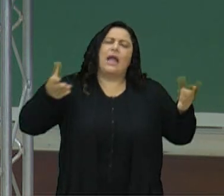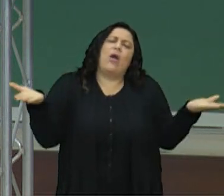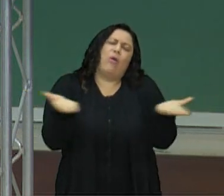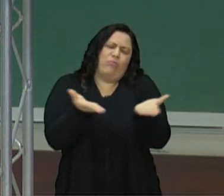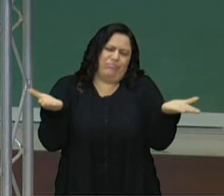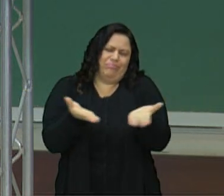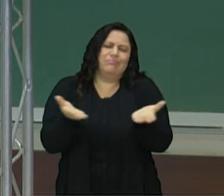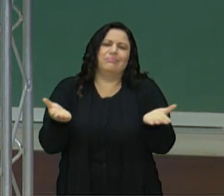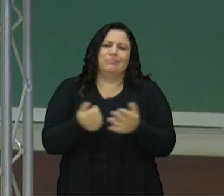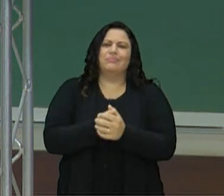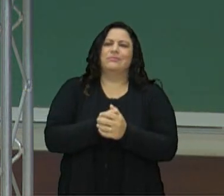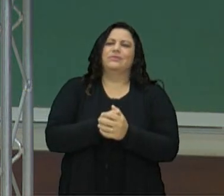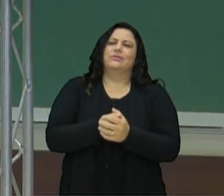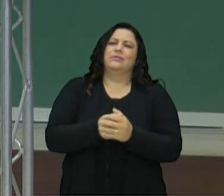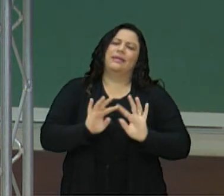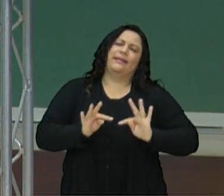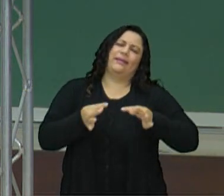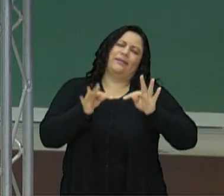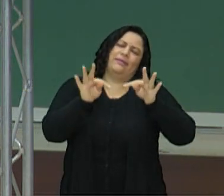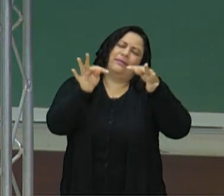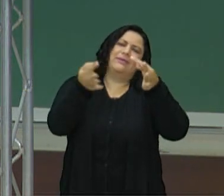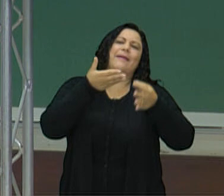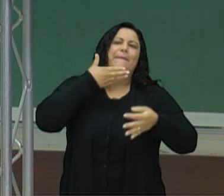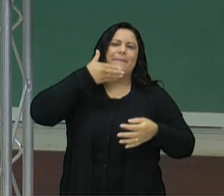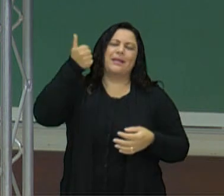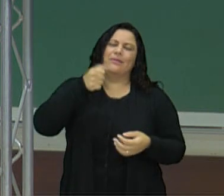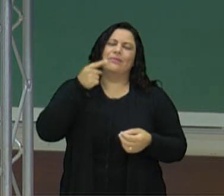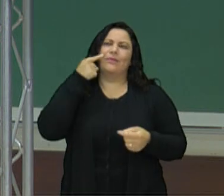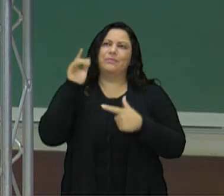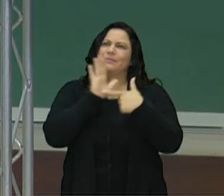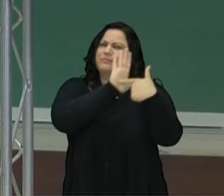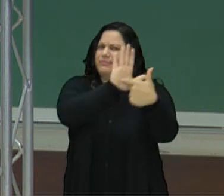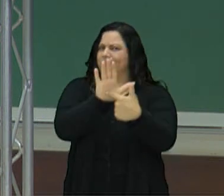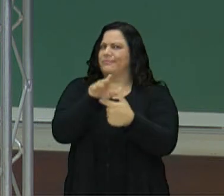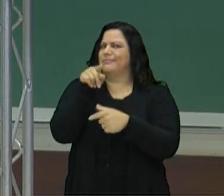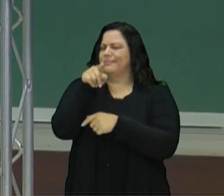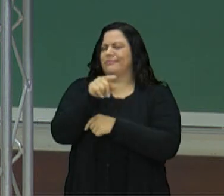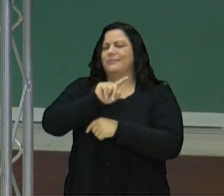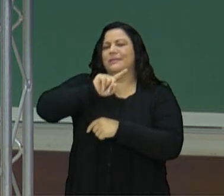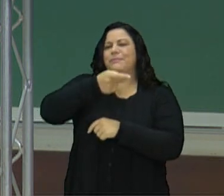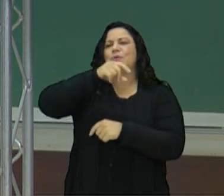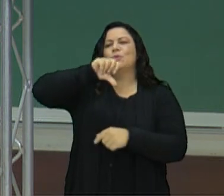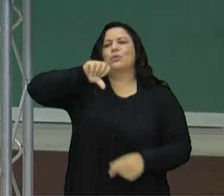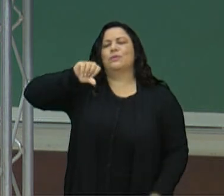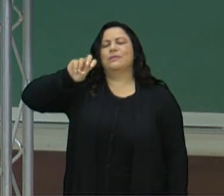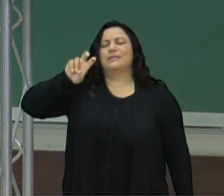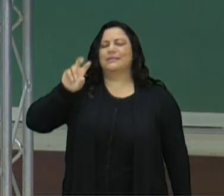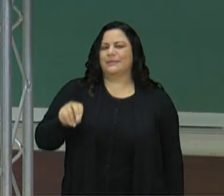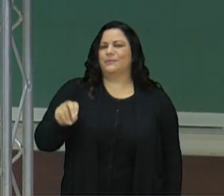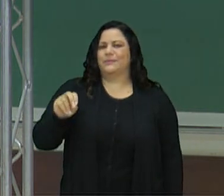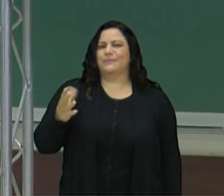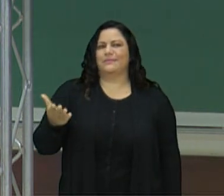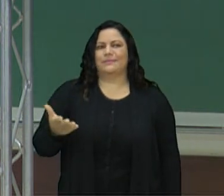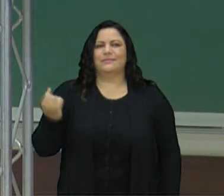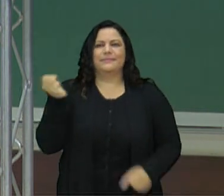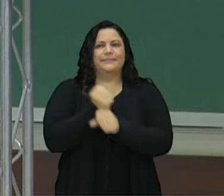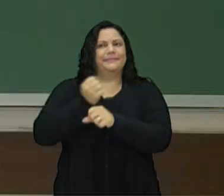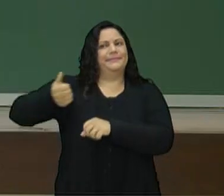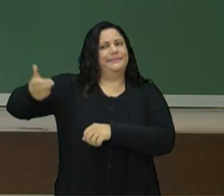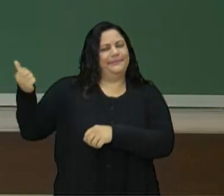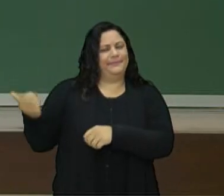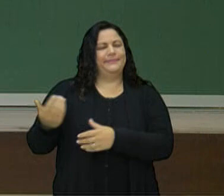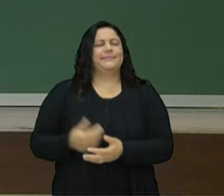a gente consegue imagens mais detalhadas, mas eu quis trazer essa para você lá da década de 1950. Tipos de